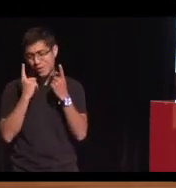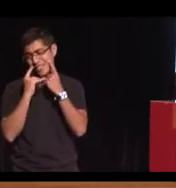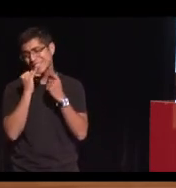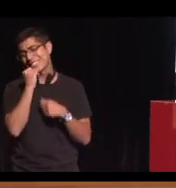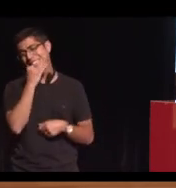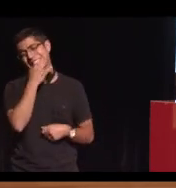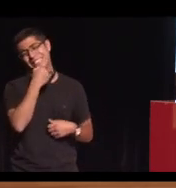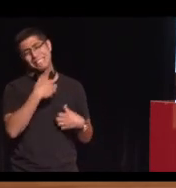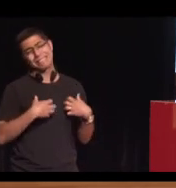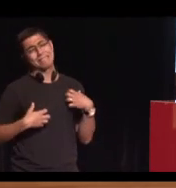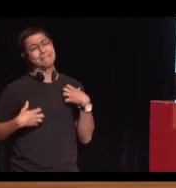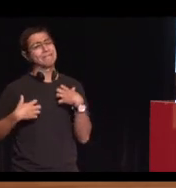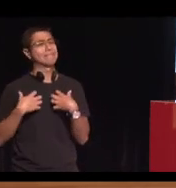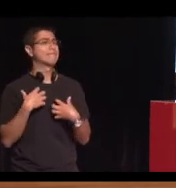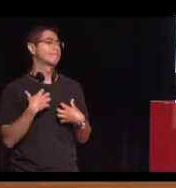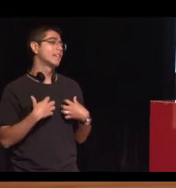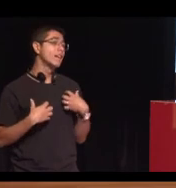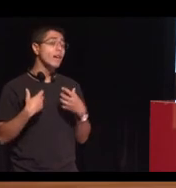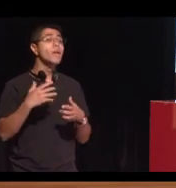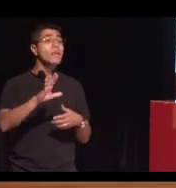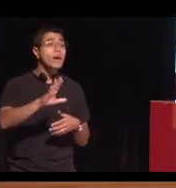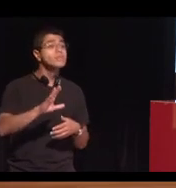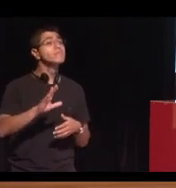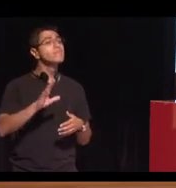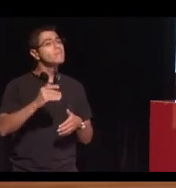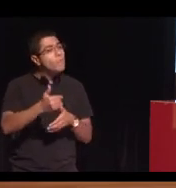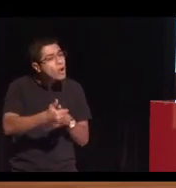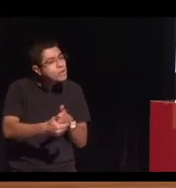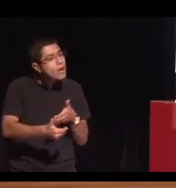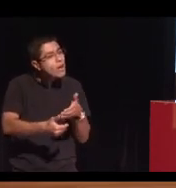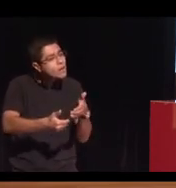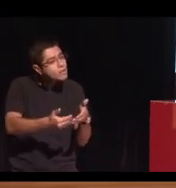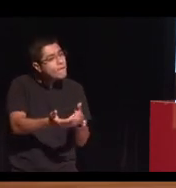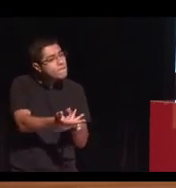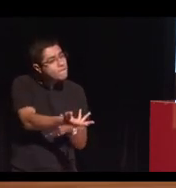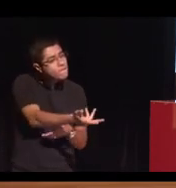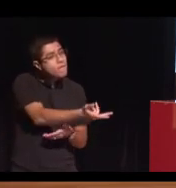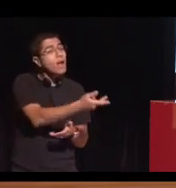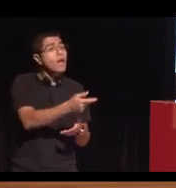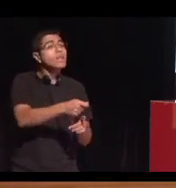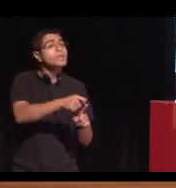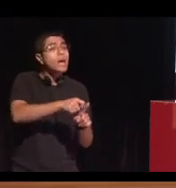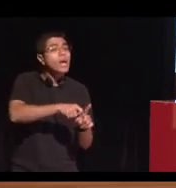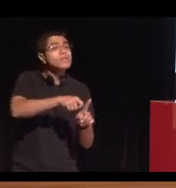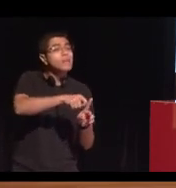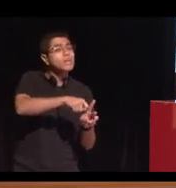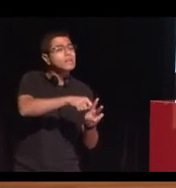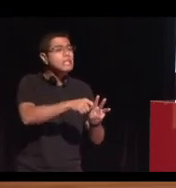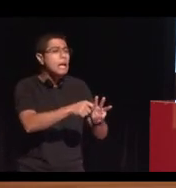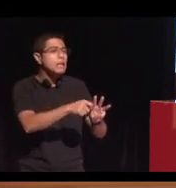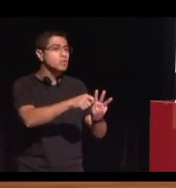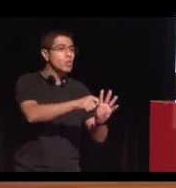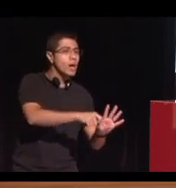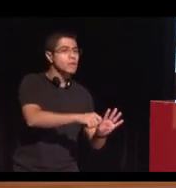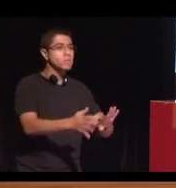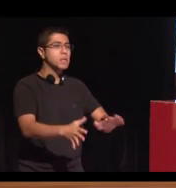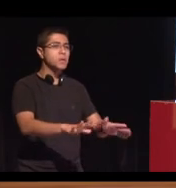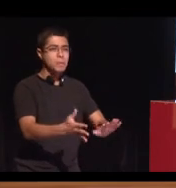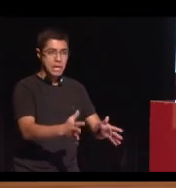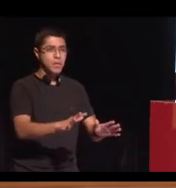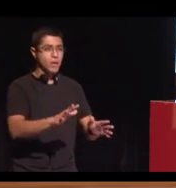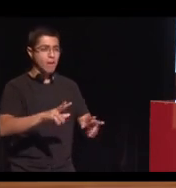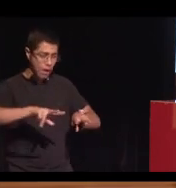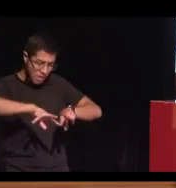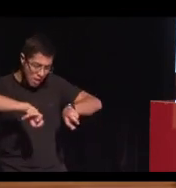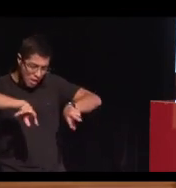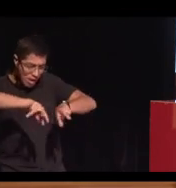Então, esse processo de convencimento demorou uns 3 meses, mais ou menos, uns 3, 4 meses, para a gente fazer toda a análise, chegar com o